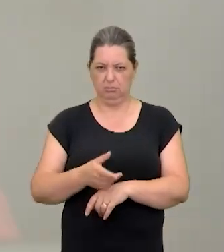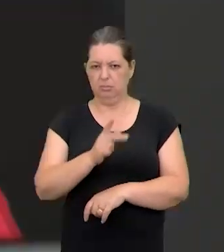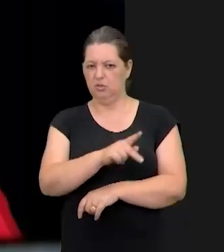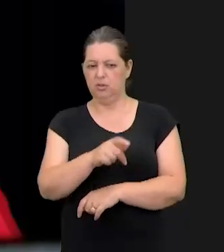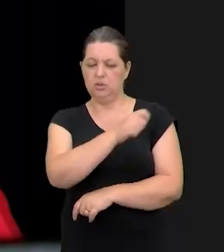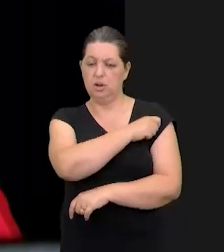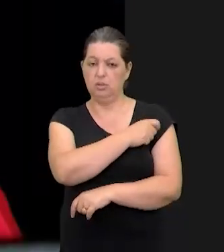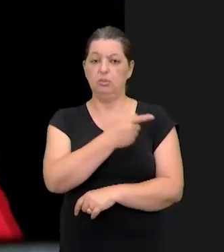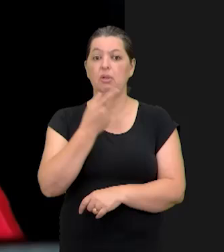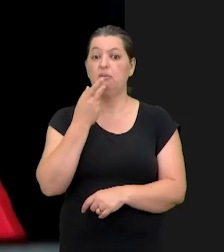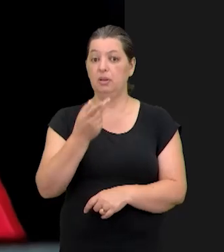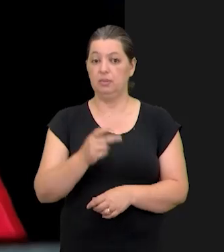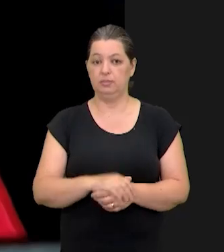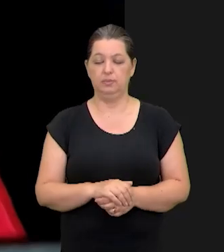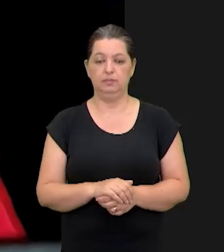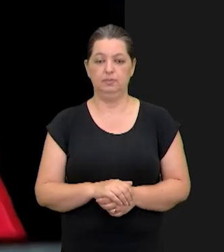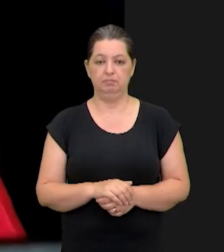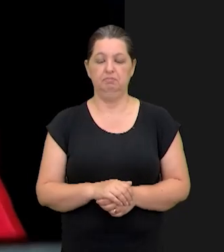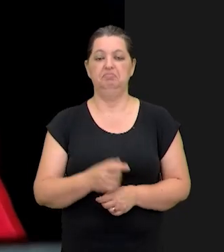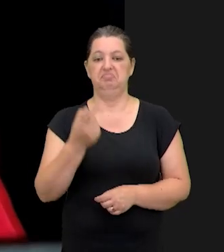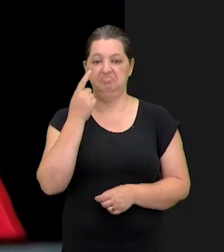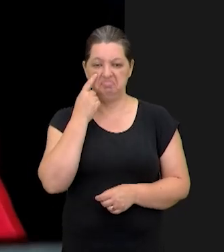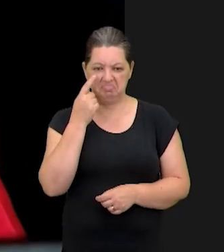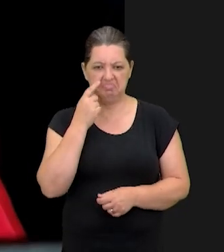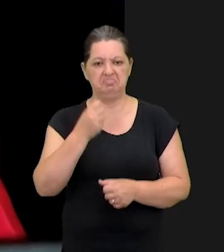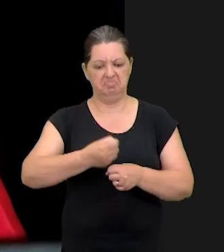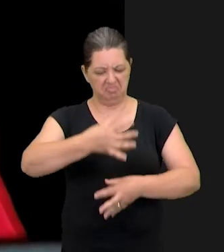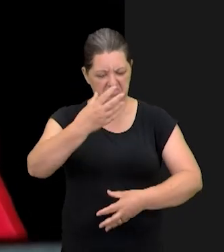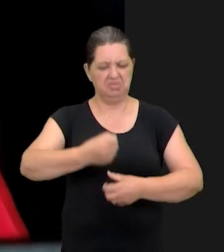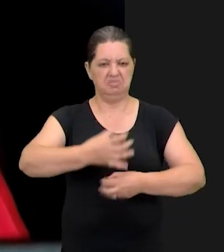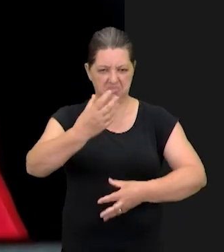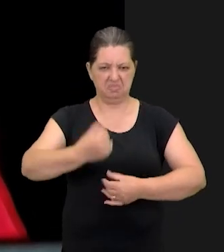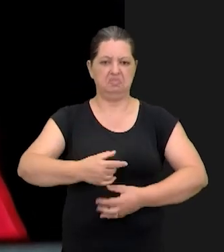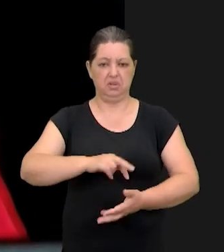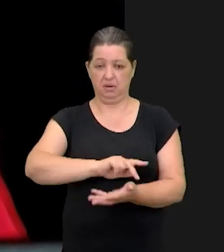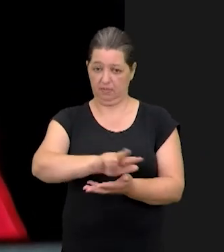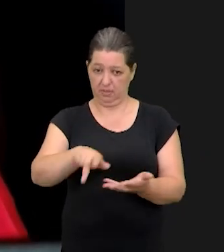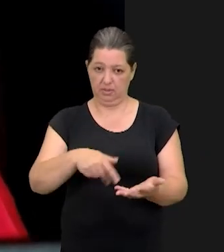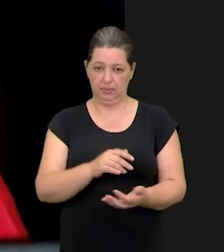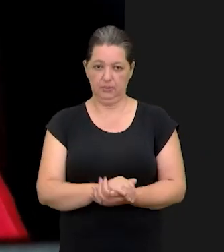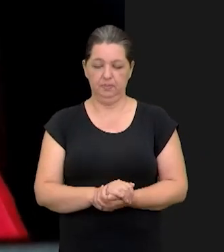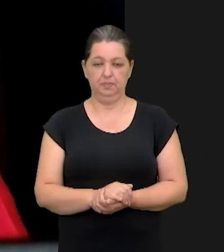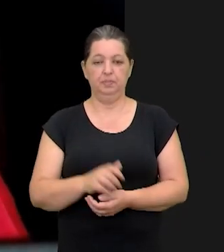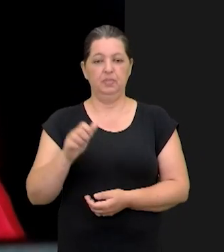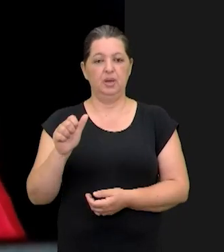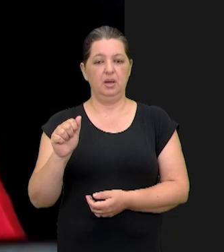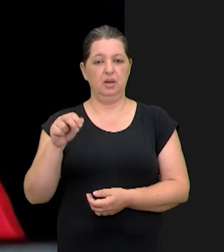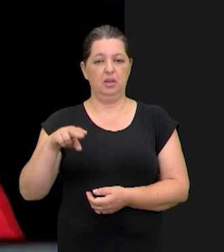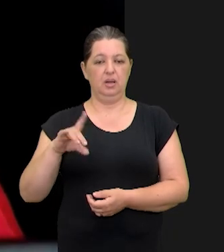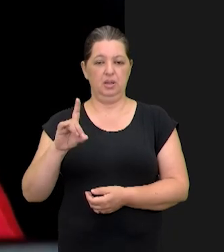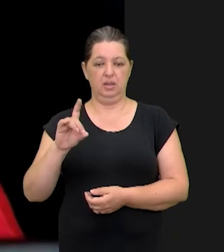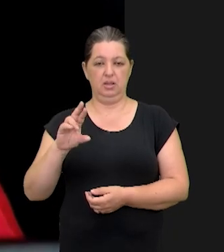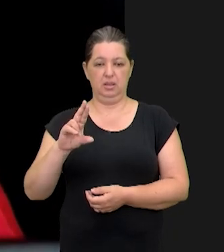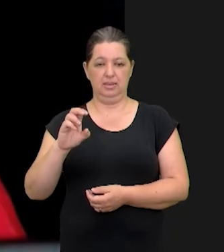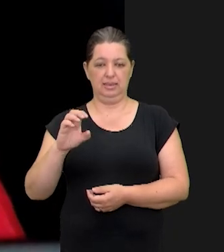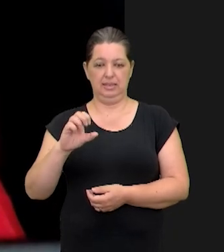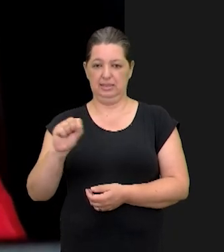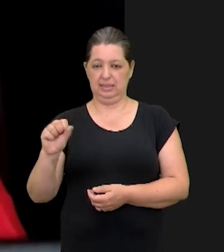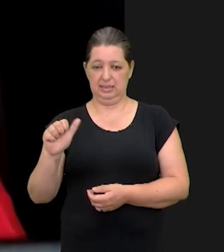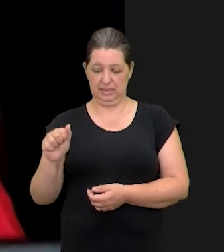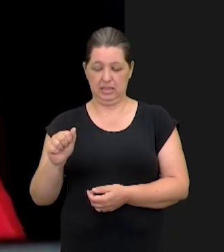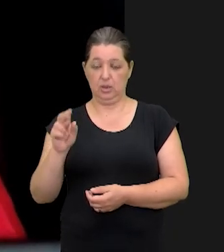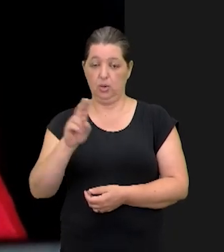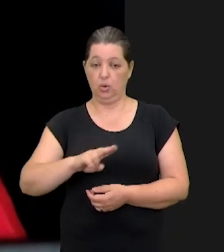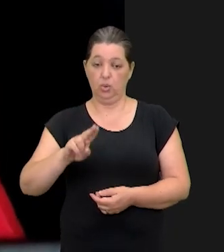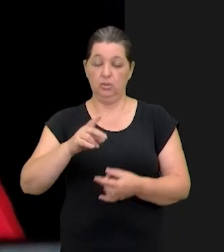dizendo? Olha, professora, chegou mesmo agora, hein? A Andressa cita aqui que existe muito mais o uso